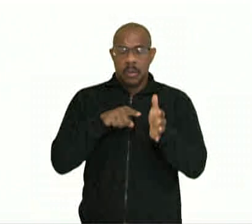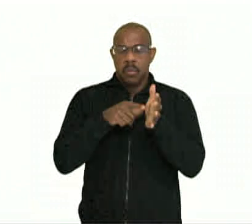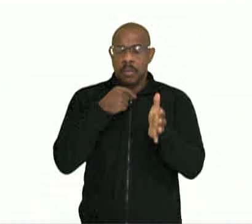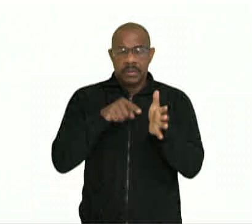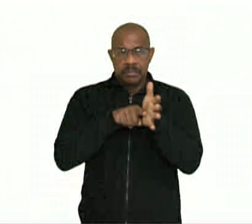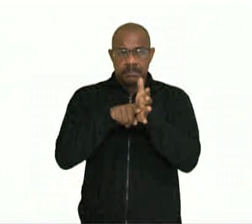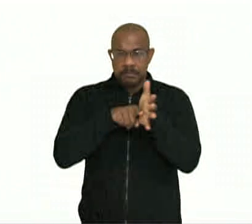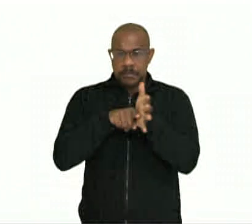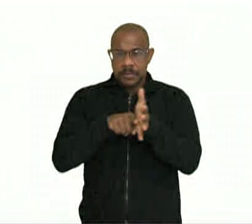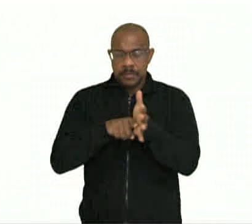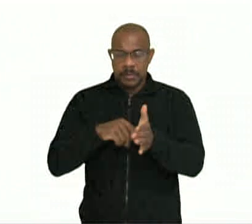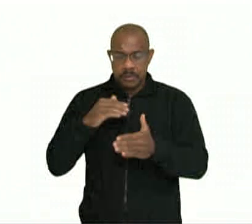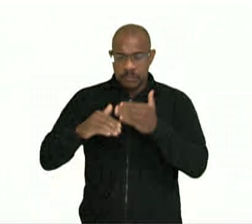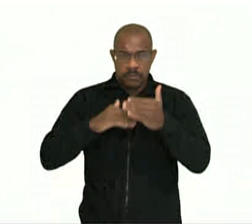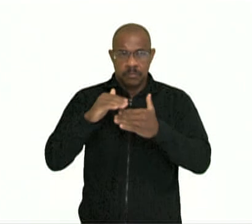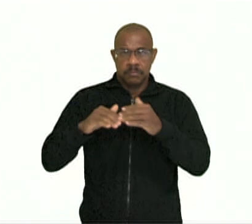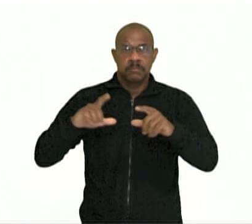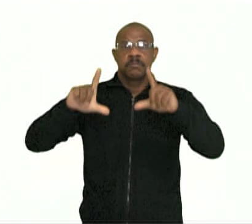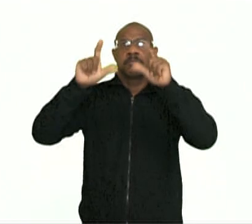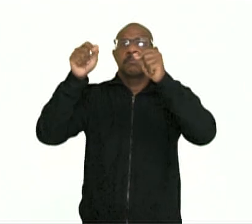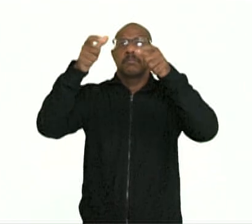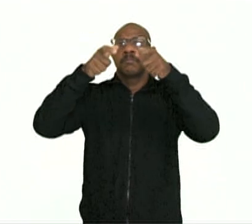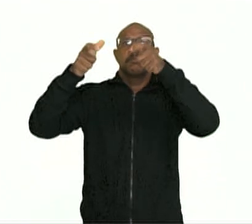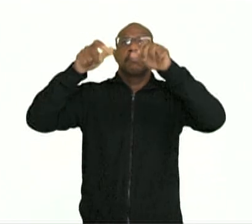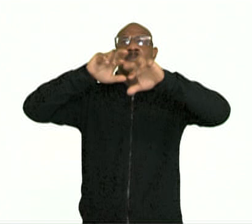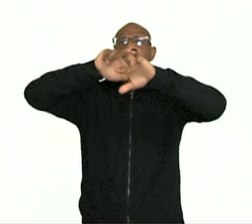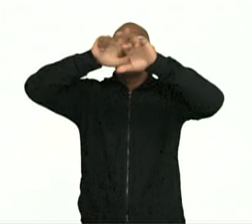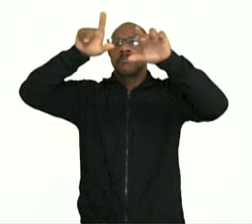de galáxias e meio intergaláctico.